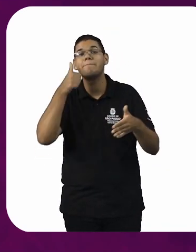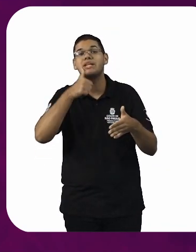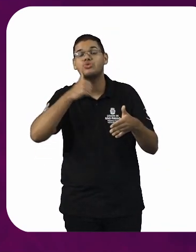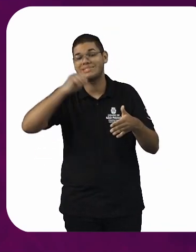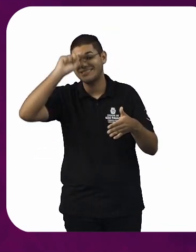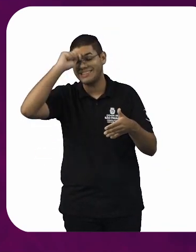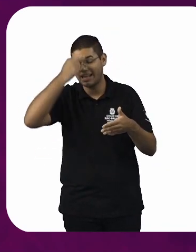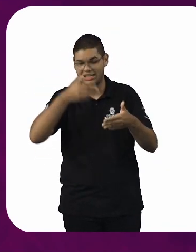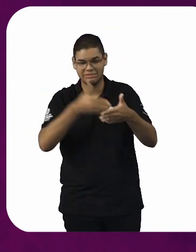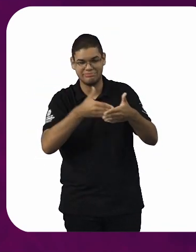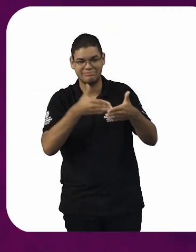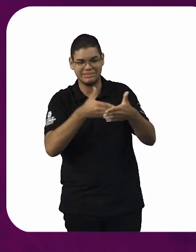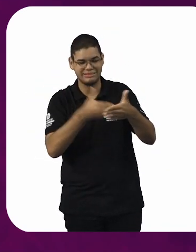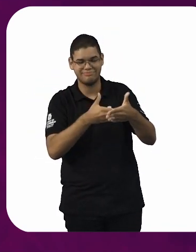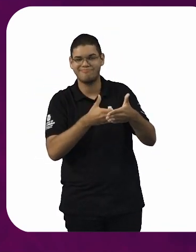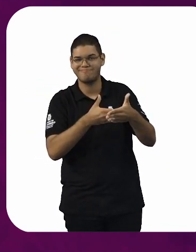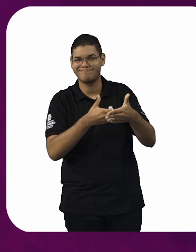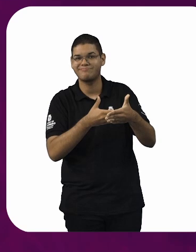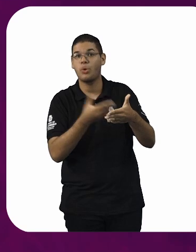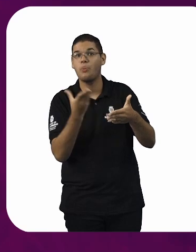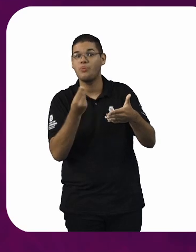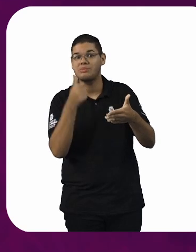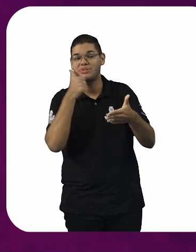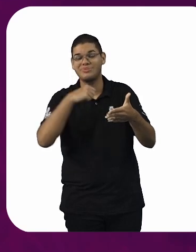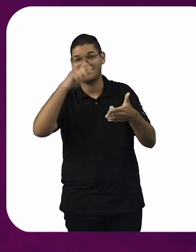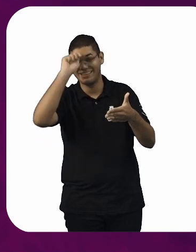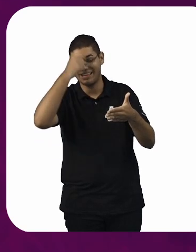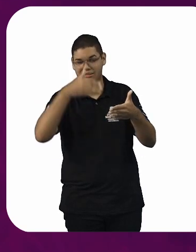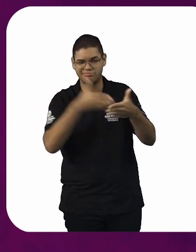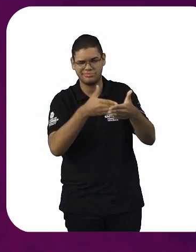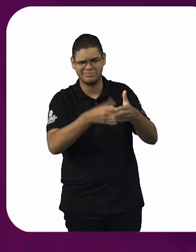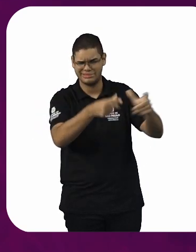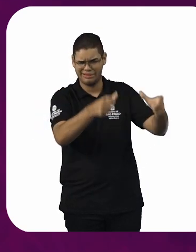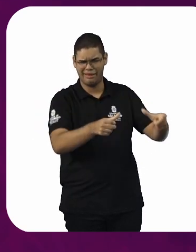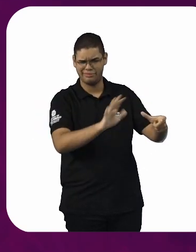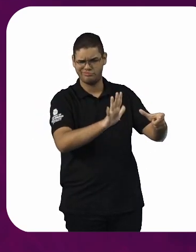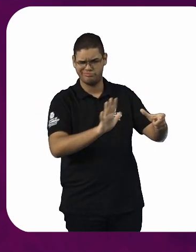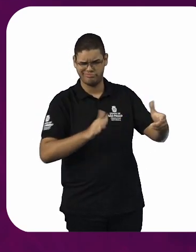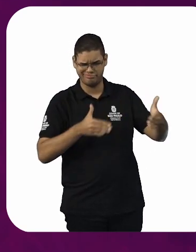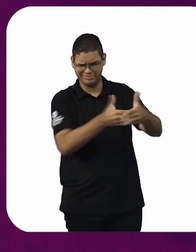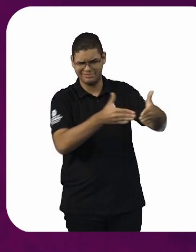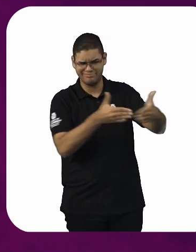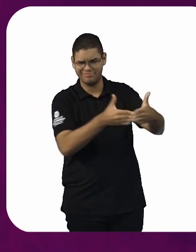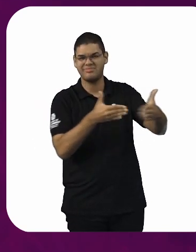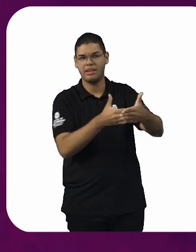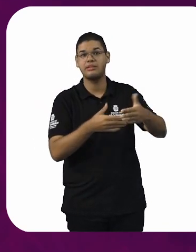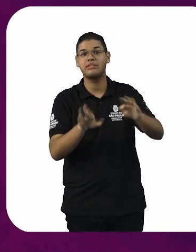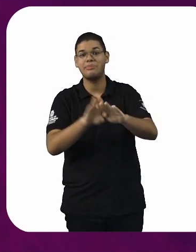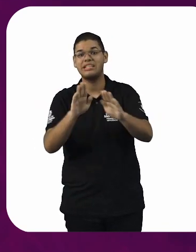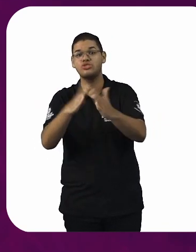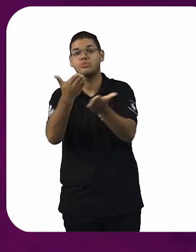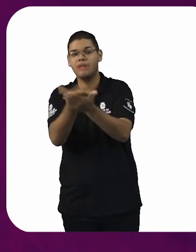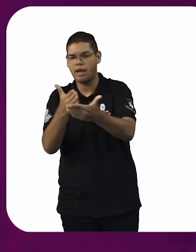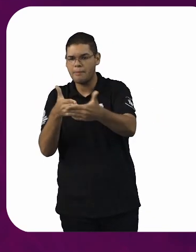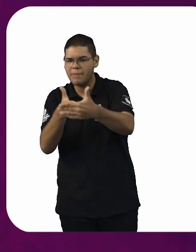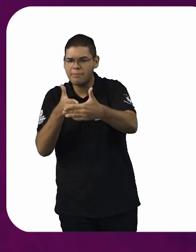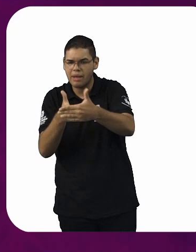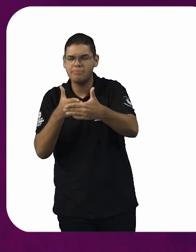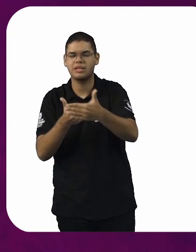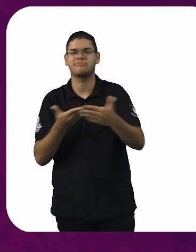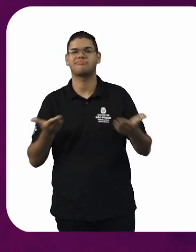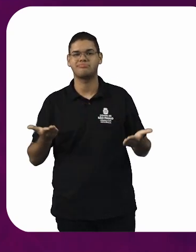né? Foram impedidas de estudar, foram impedidas de trabalhar formalmente. Então, a Lei Áurea,